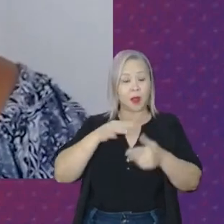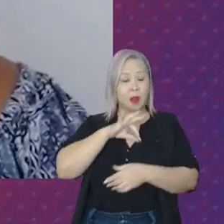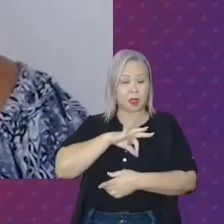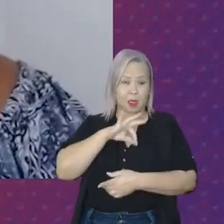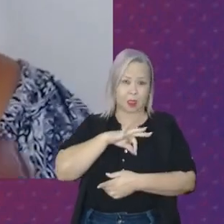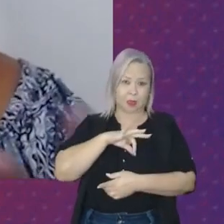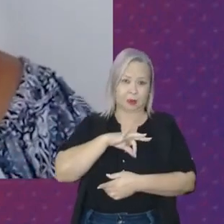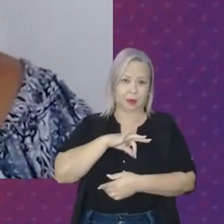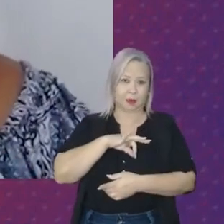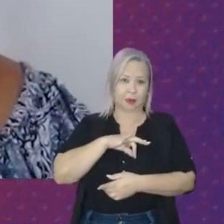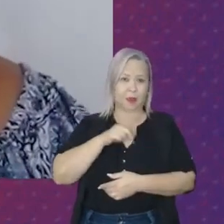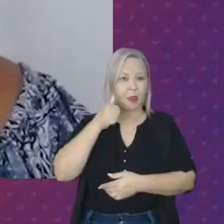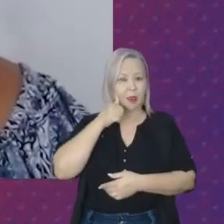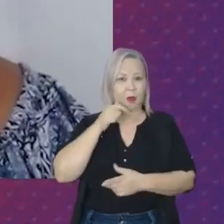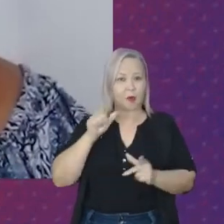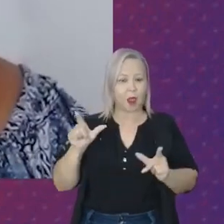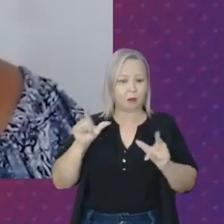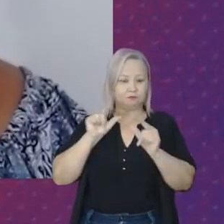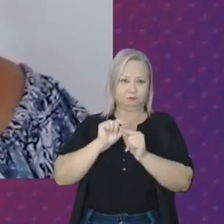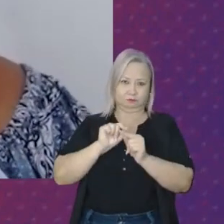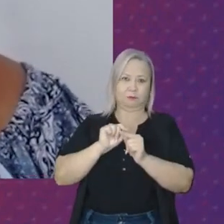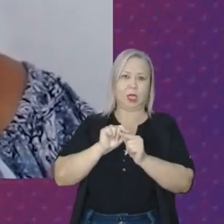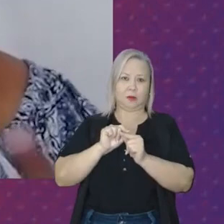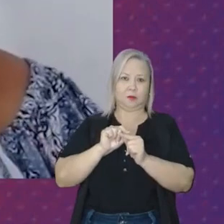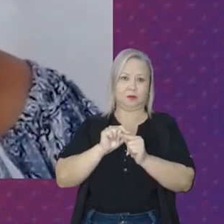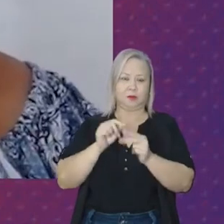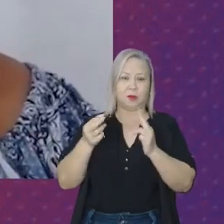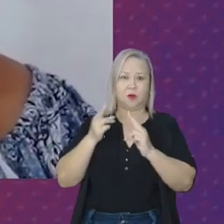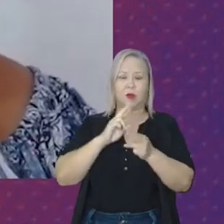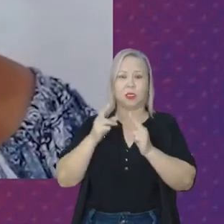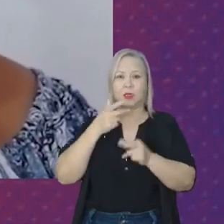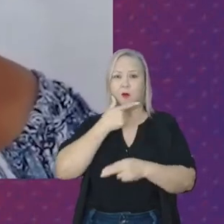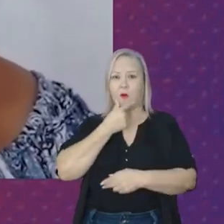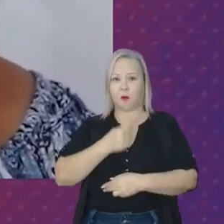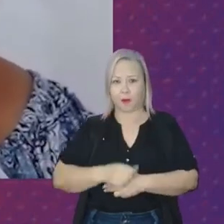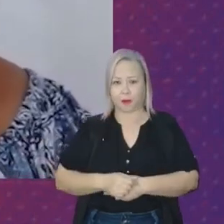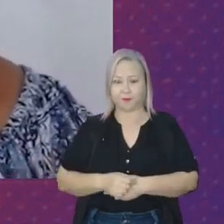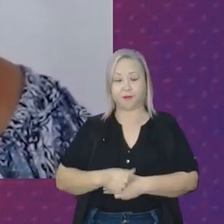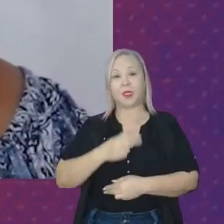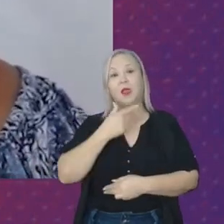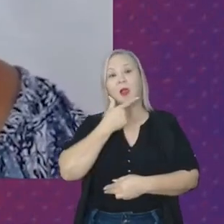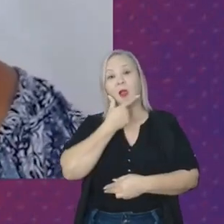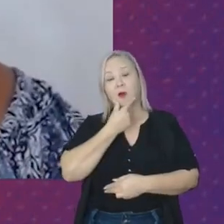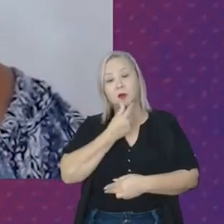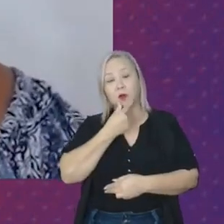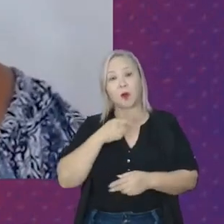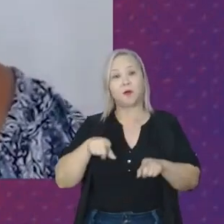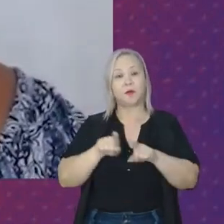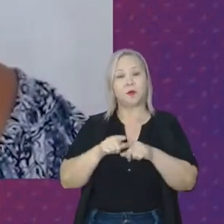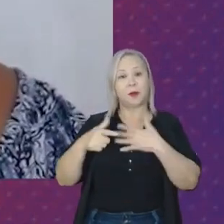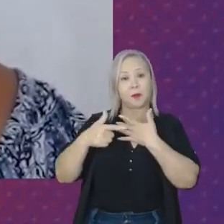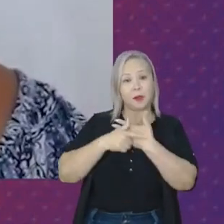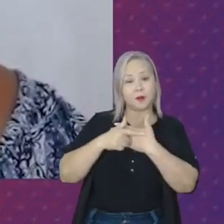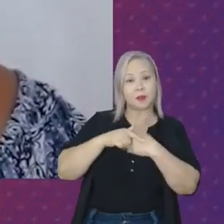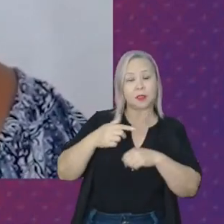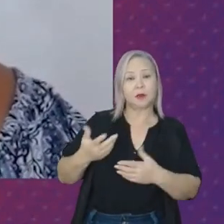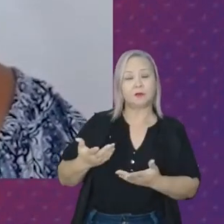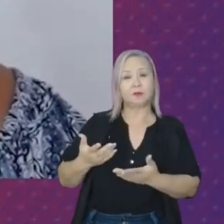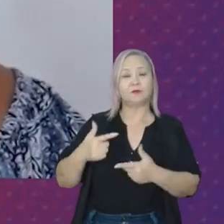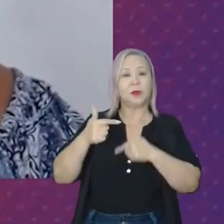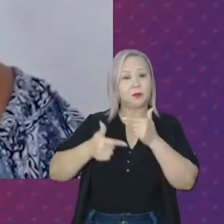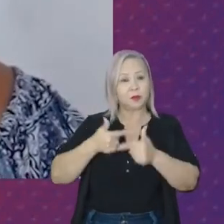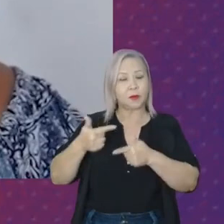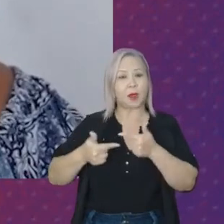gente tem, desempenhando a mesma função, os homens, em média, ganham muito mais do que as mulheres.